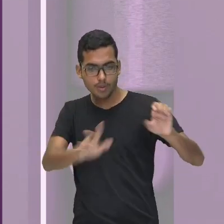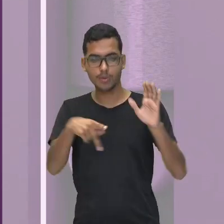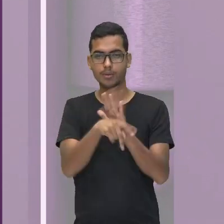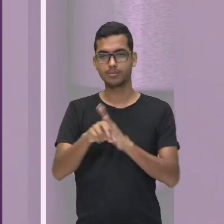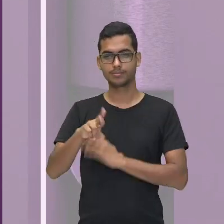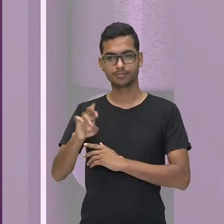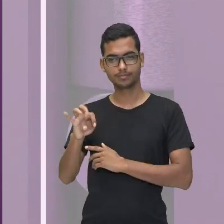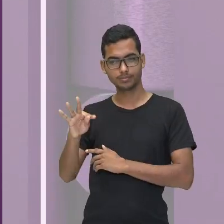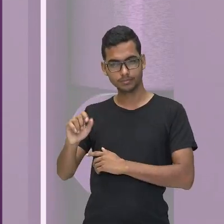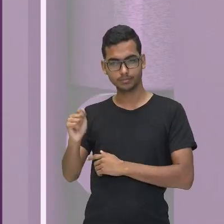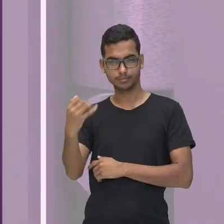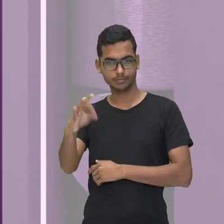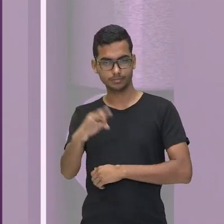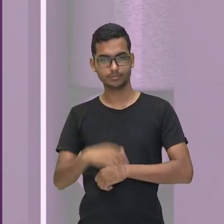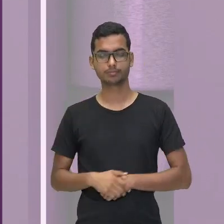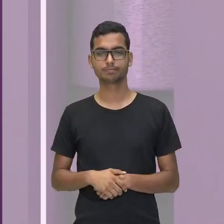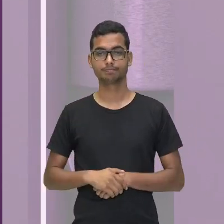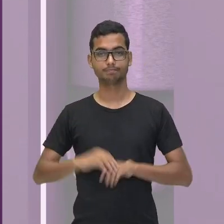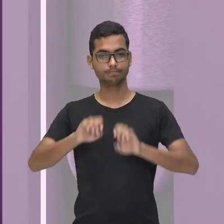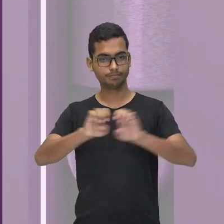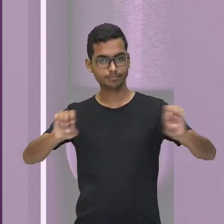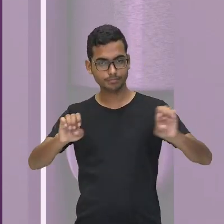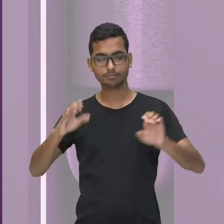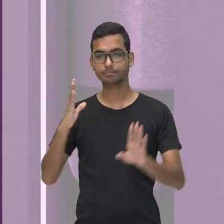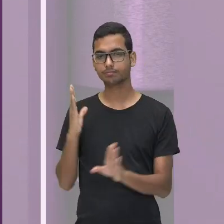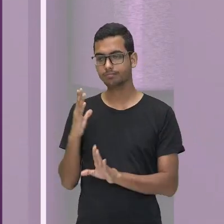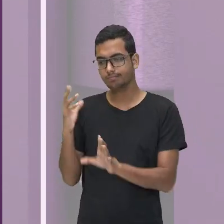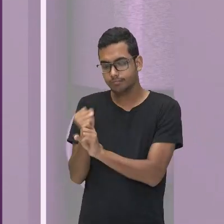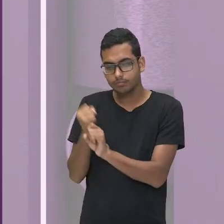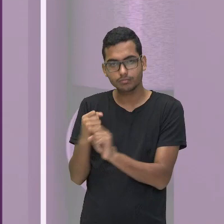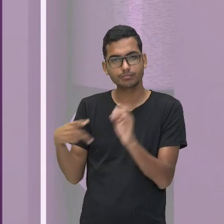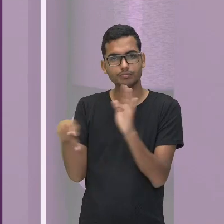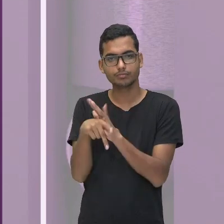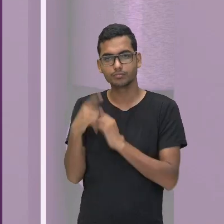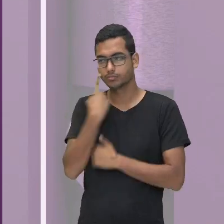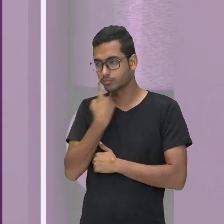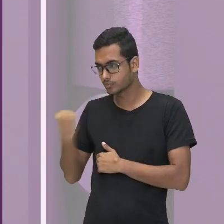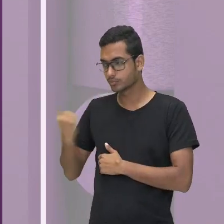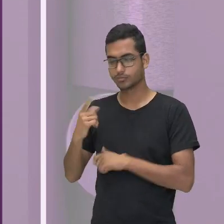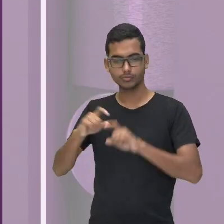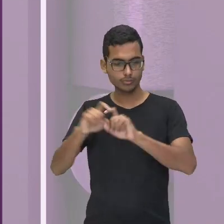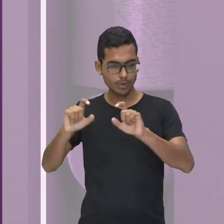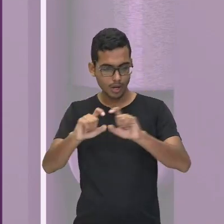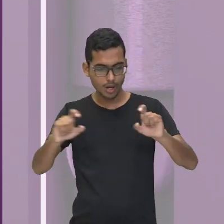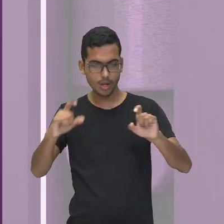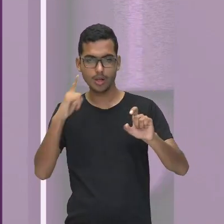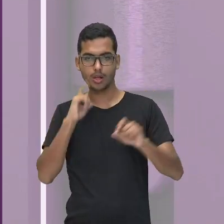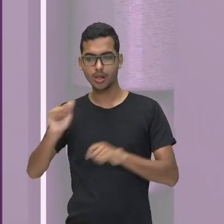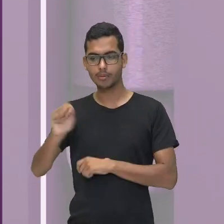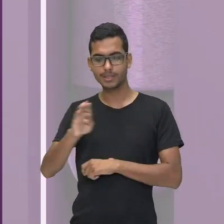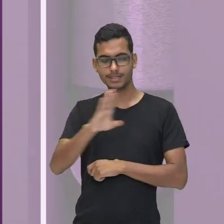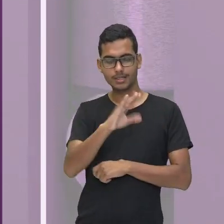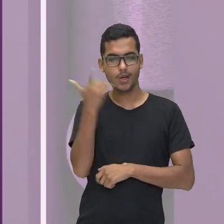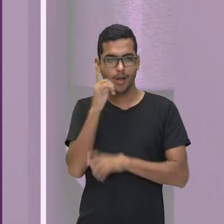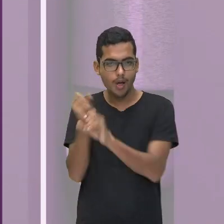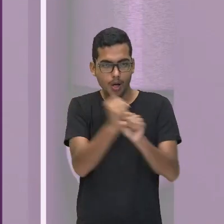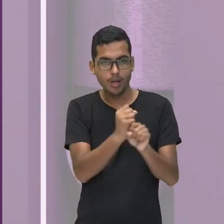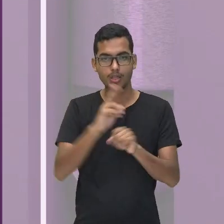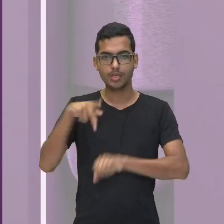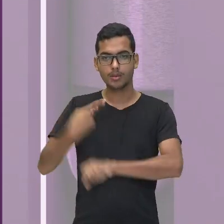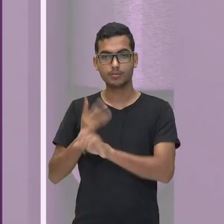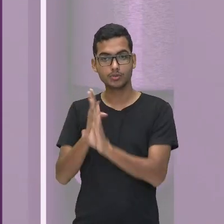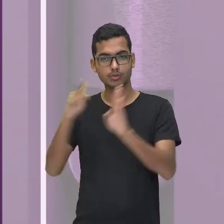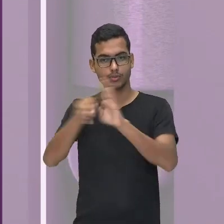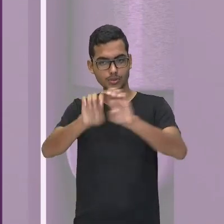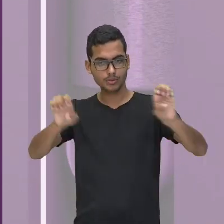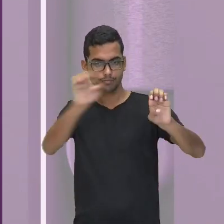bom? Então, calcular esse determinante nos garante, então, se eles estão alinhados, né? E com isso verificar qual é a sua equação